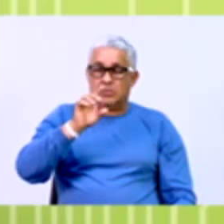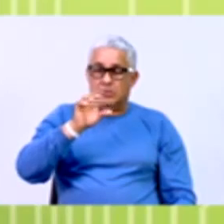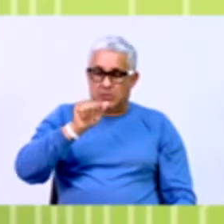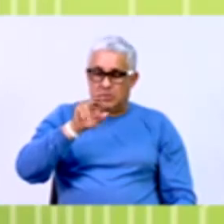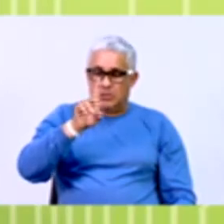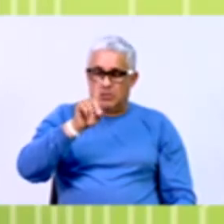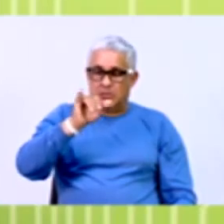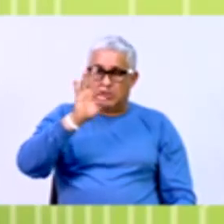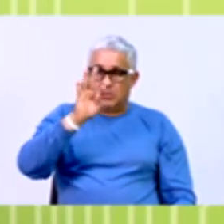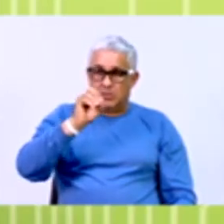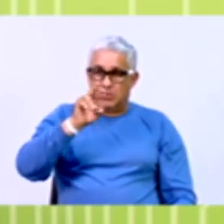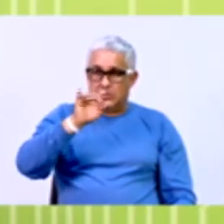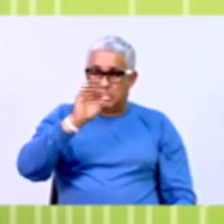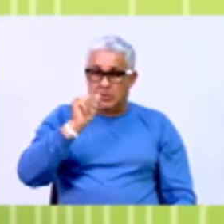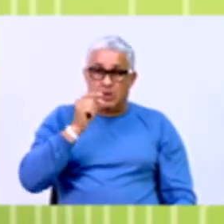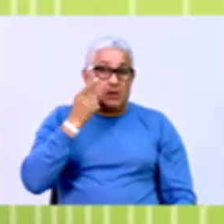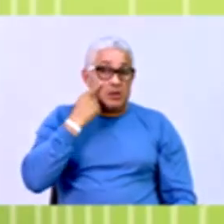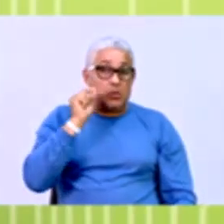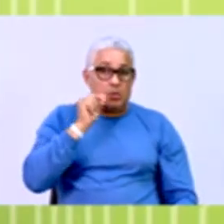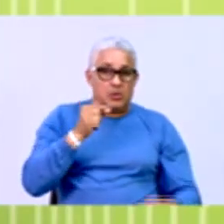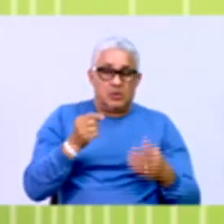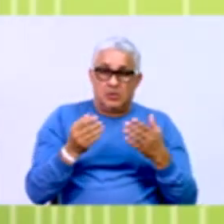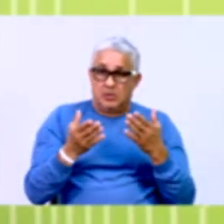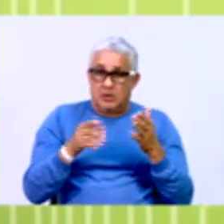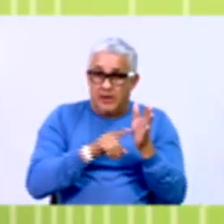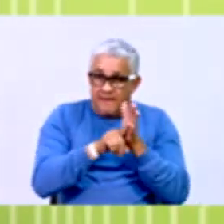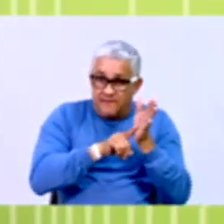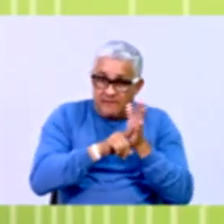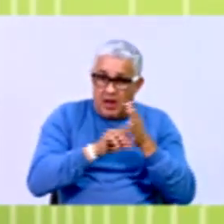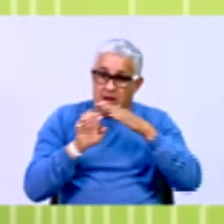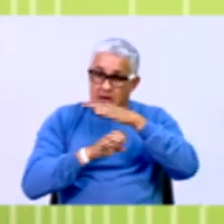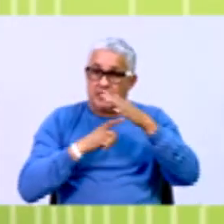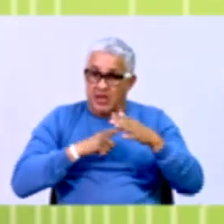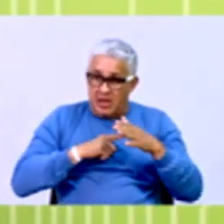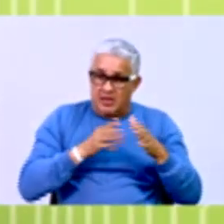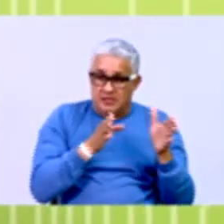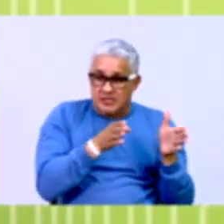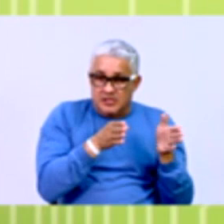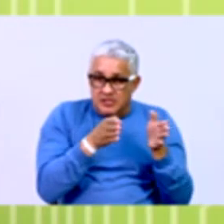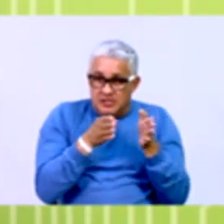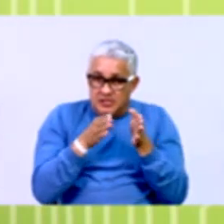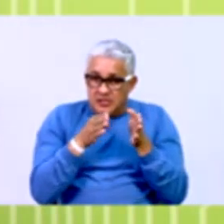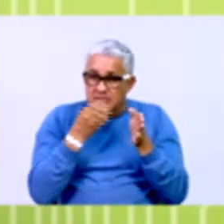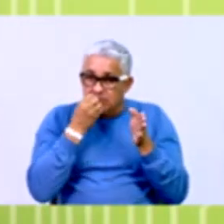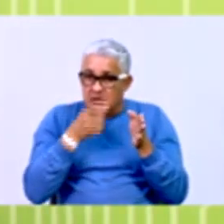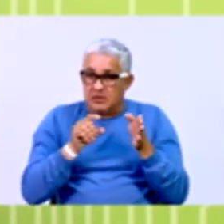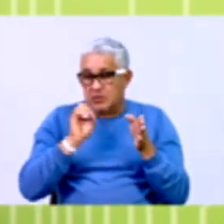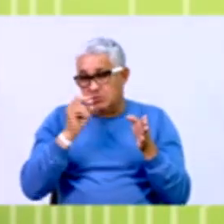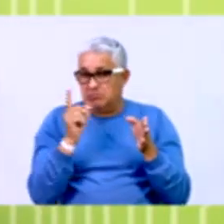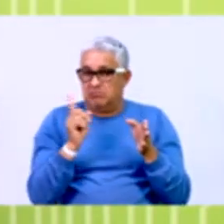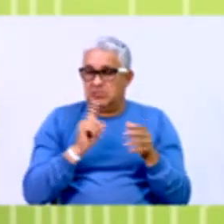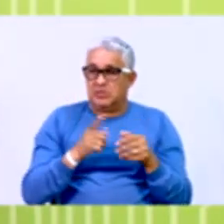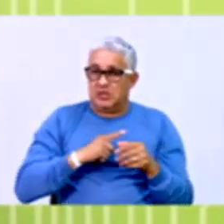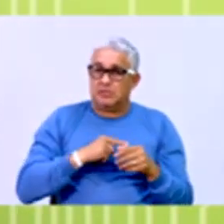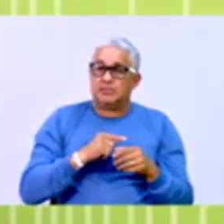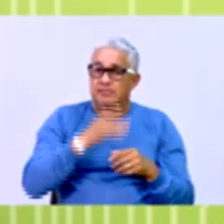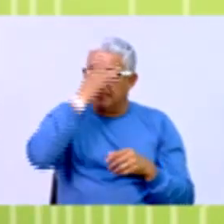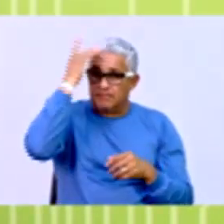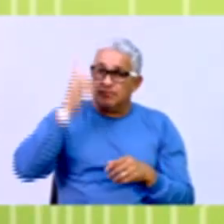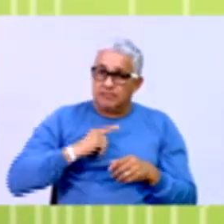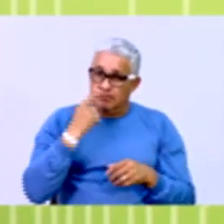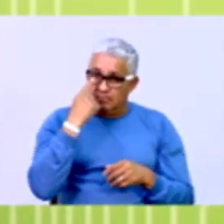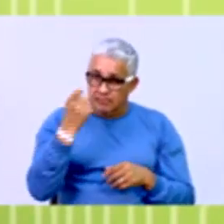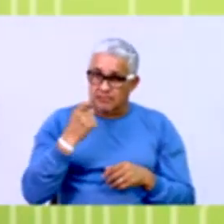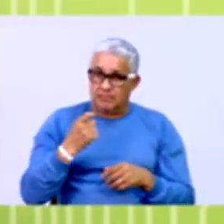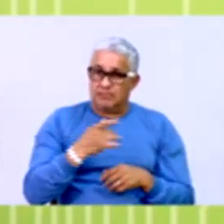exatamente verificar se a empresa está seguindo essas boas práticas ou não. Porque há pessoas que estão interessadas